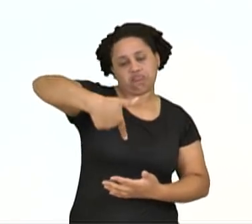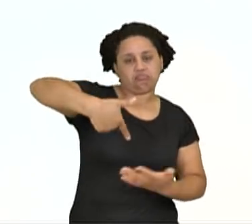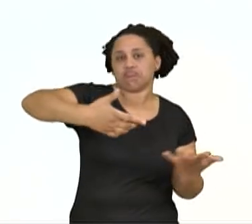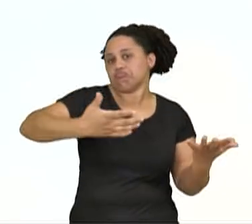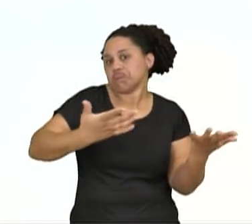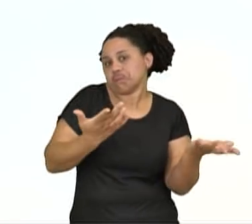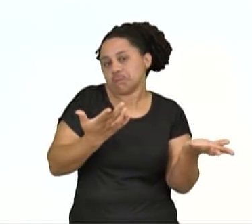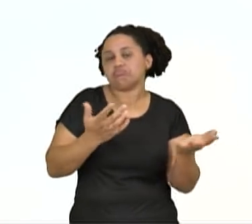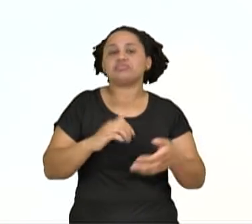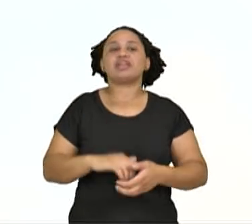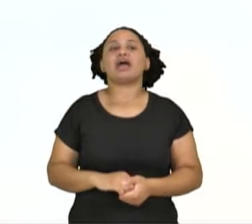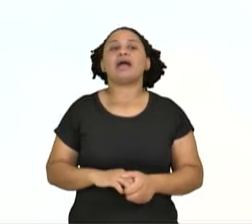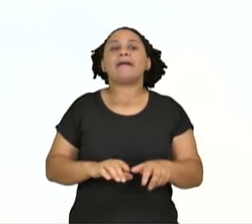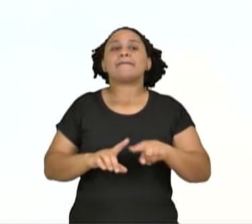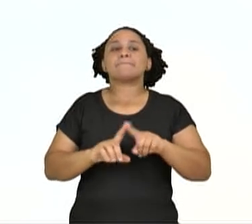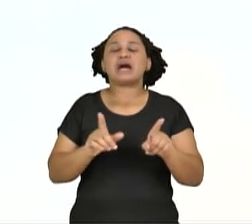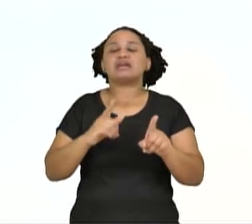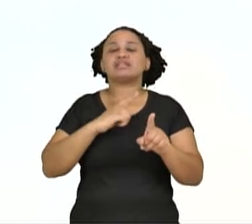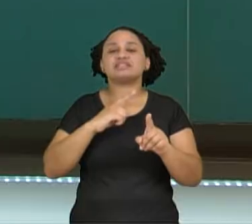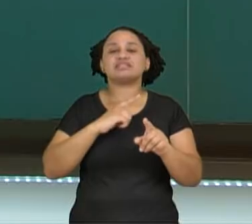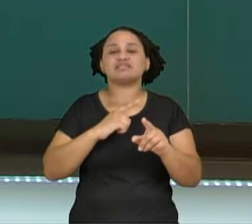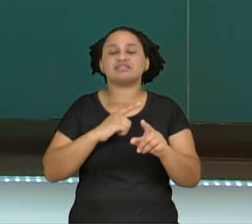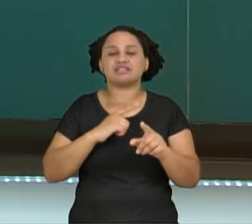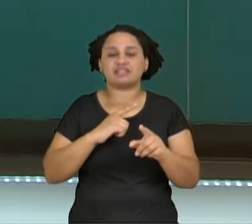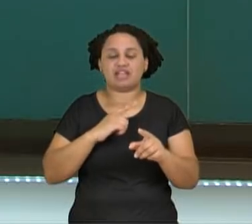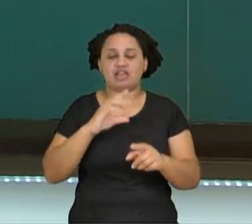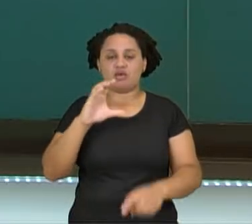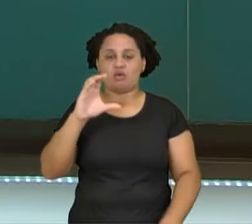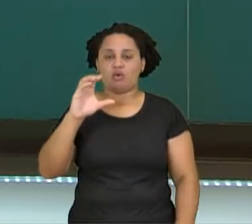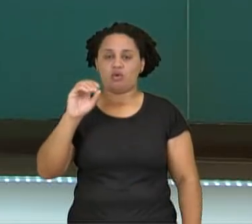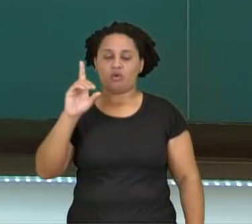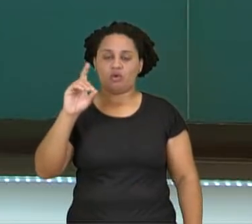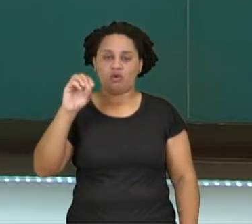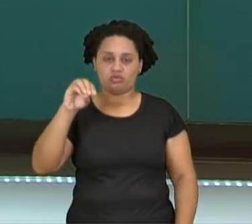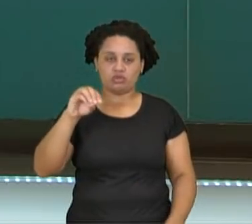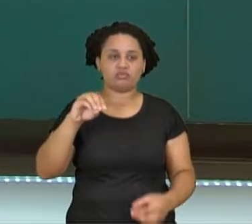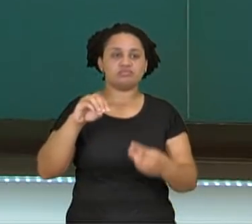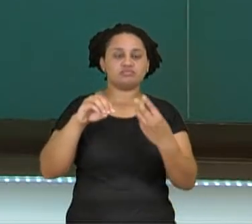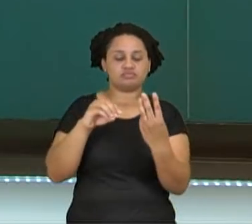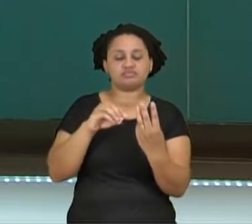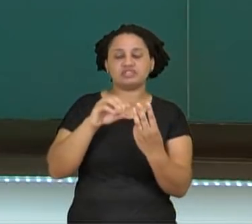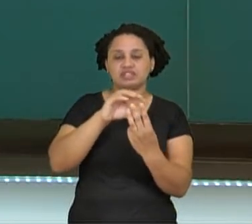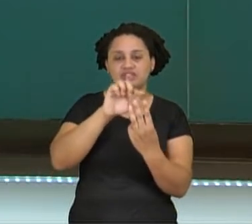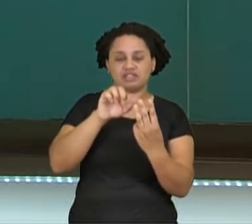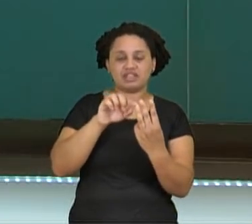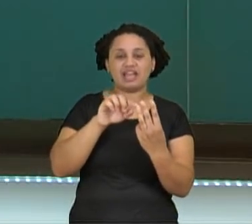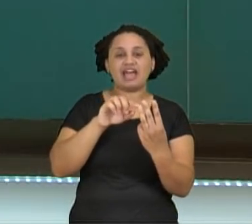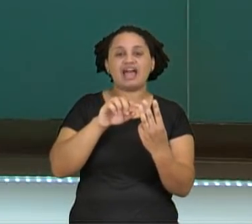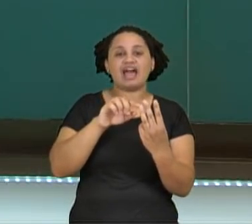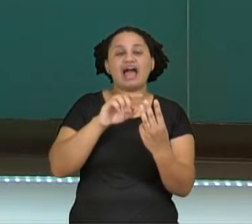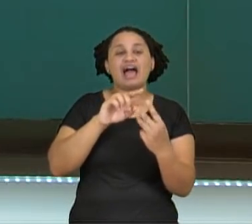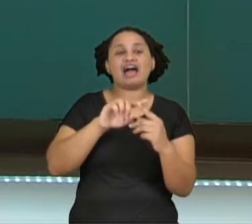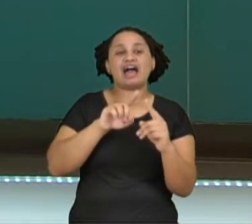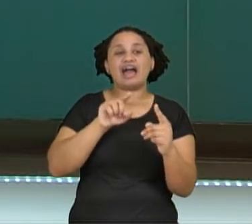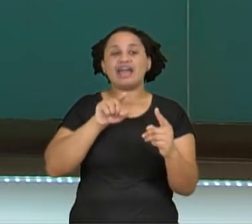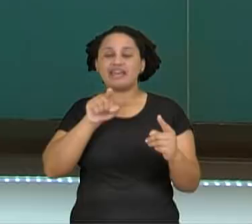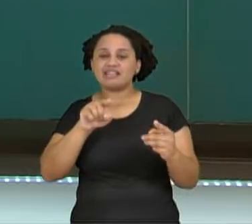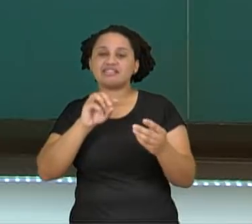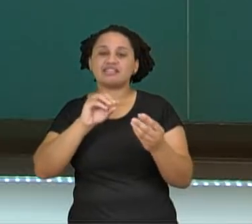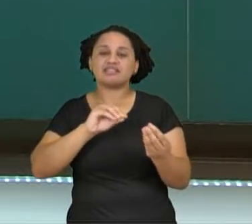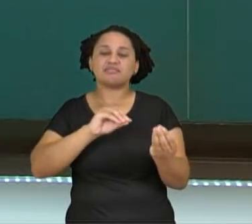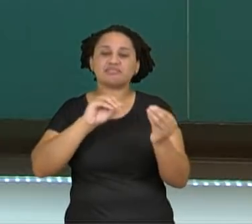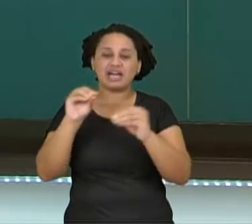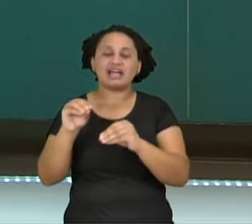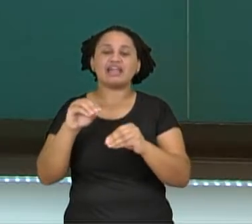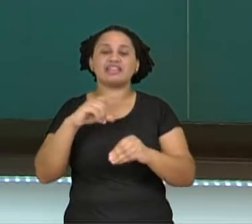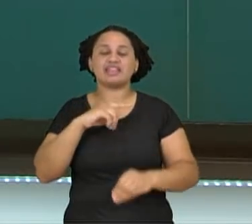o anticódon. Então, o RNA mensageiro tem o códon e o RNA transportador o anticódon, que vai encaixar bem